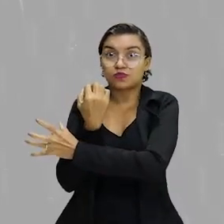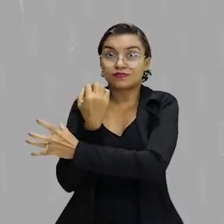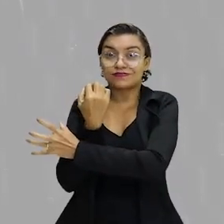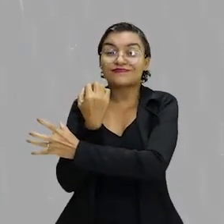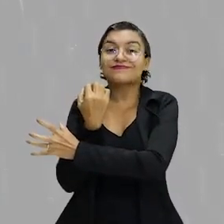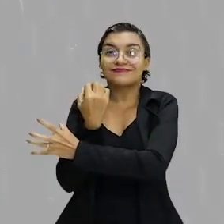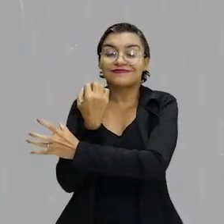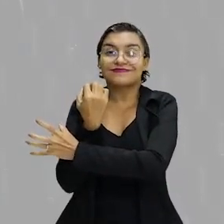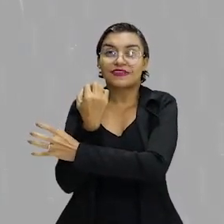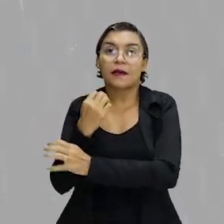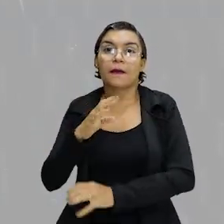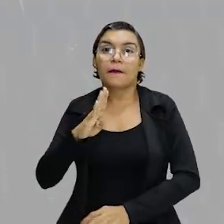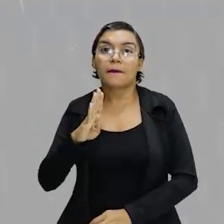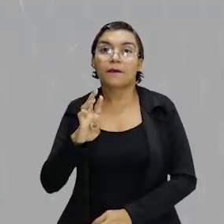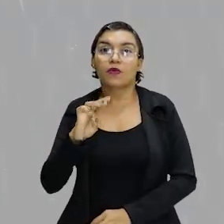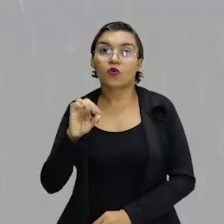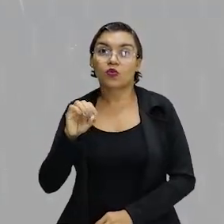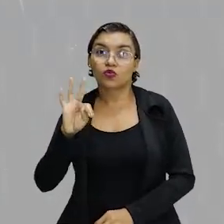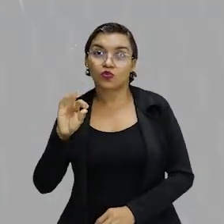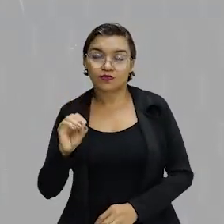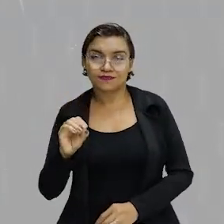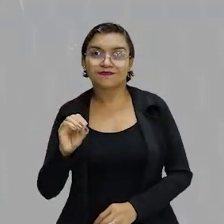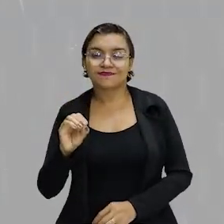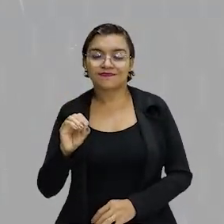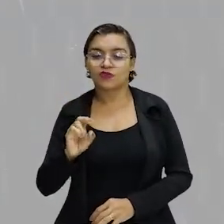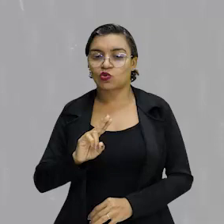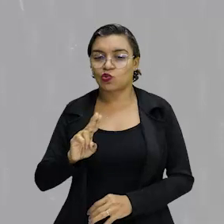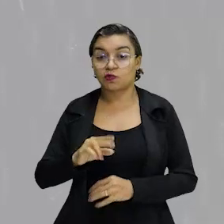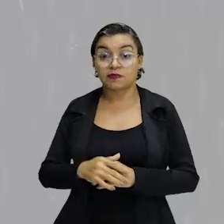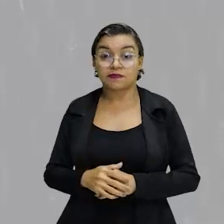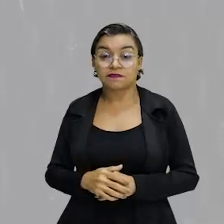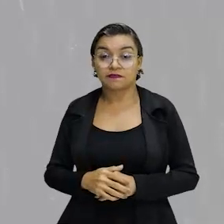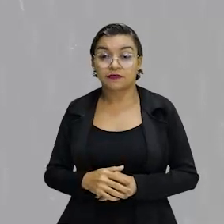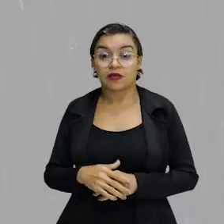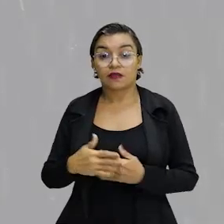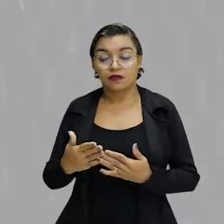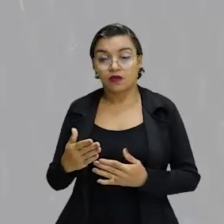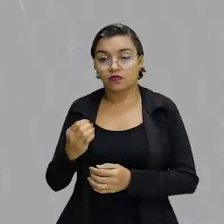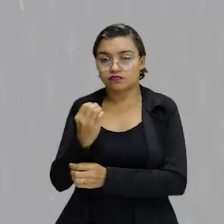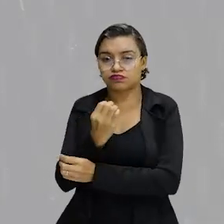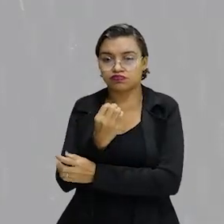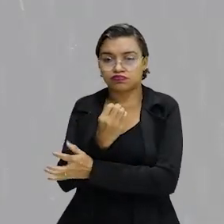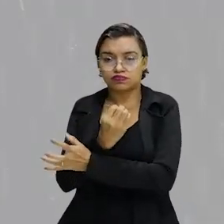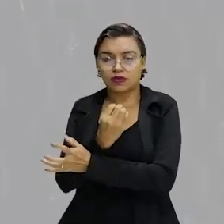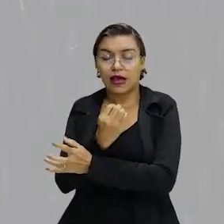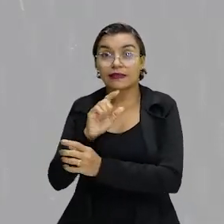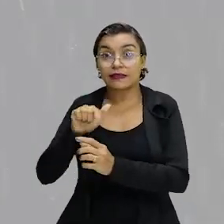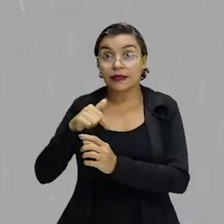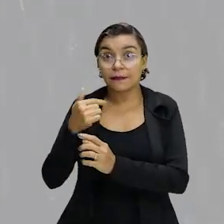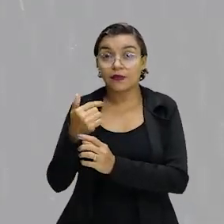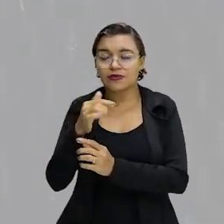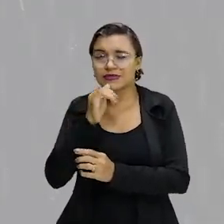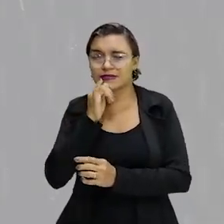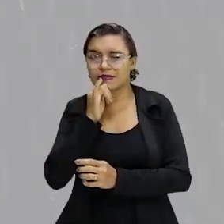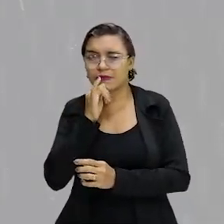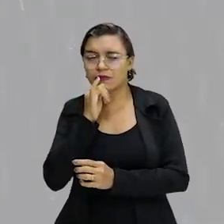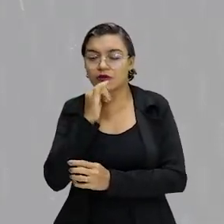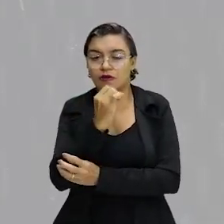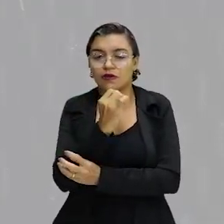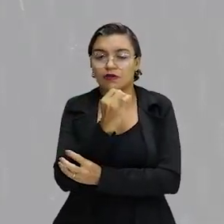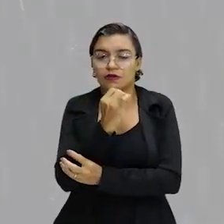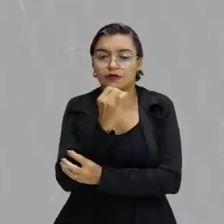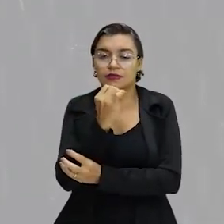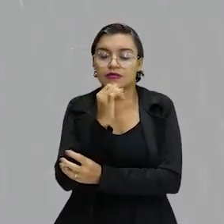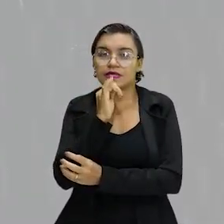que a gente chama de broto, certo? E esse broto vai se descolar do corpo do indivíduo adulto e